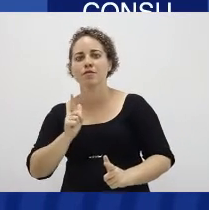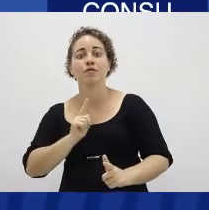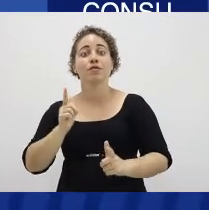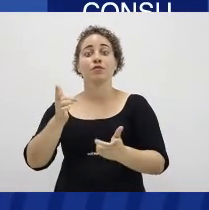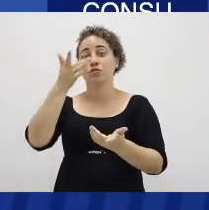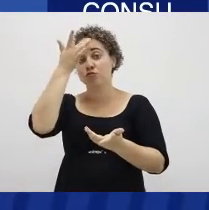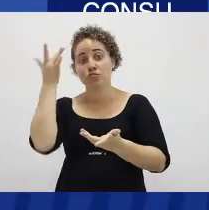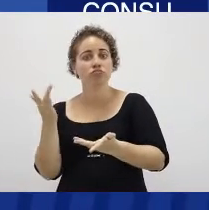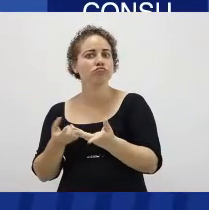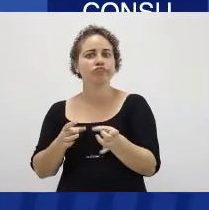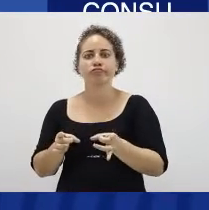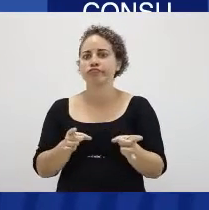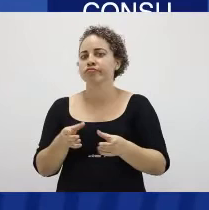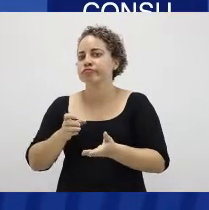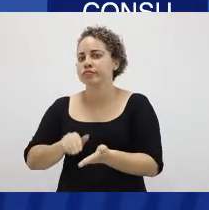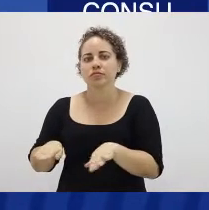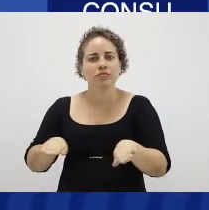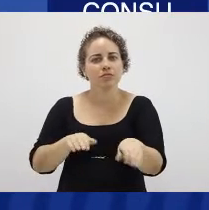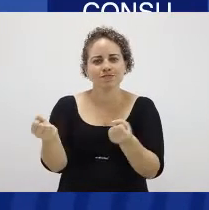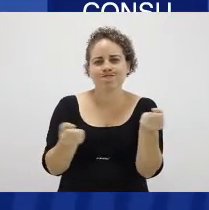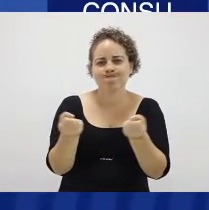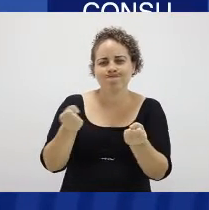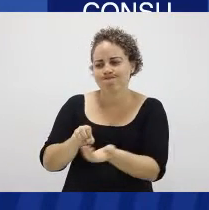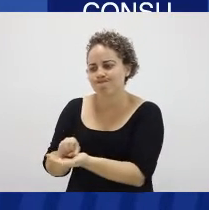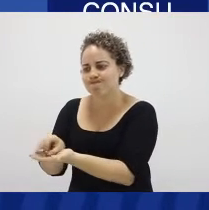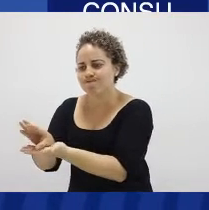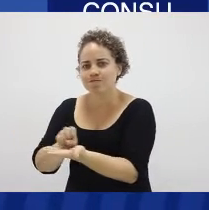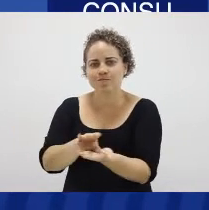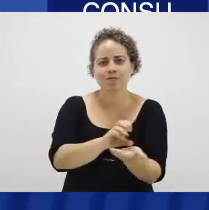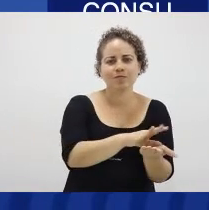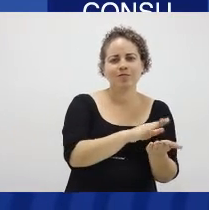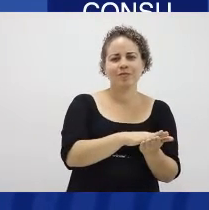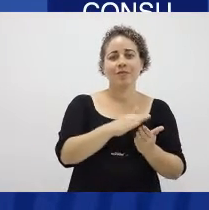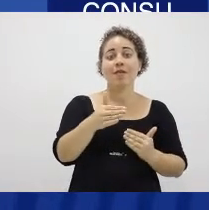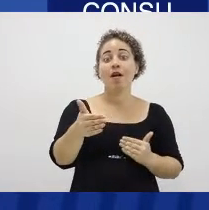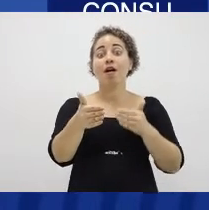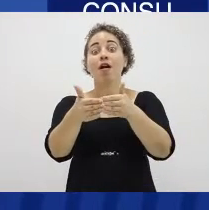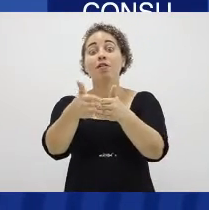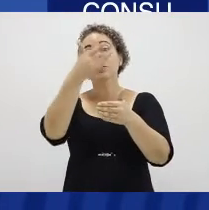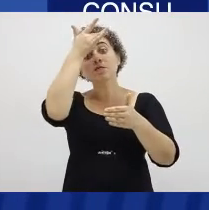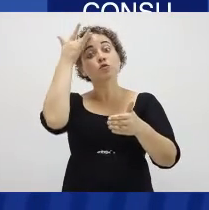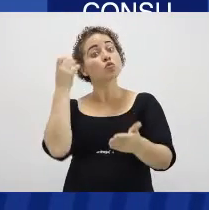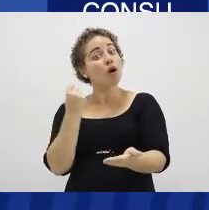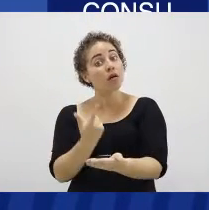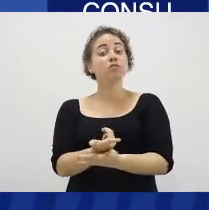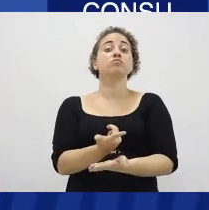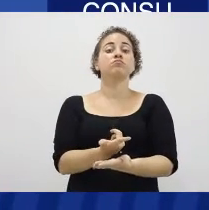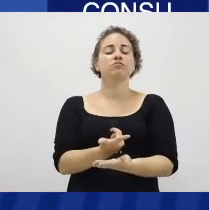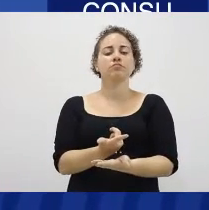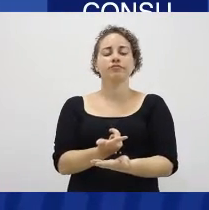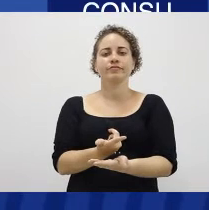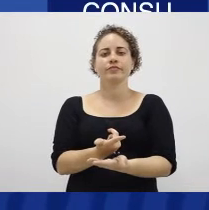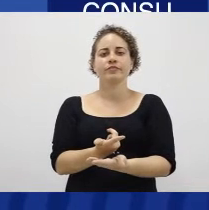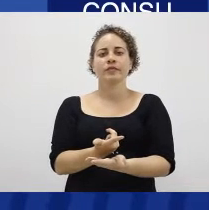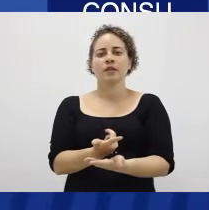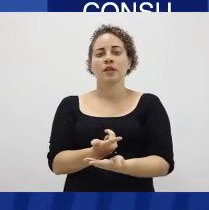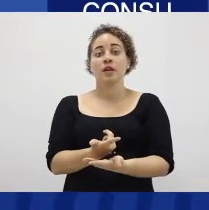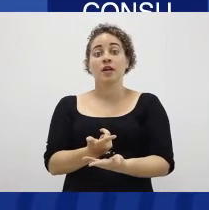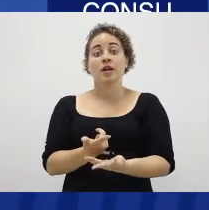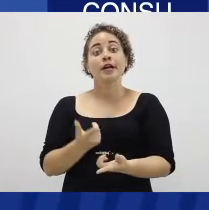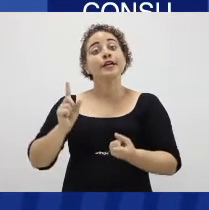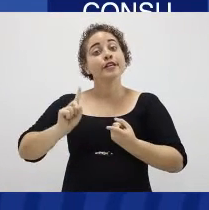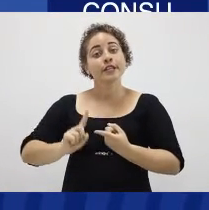entregam o produto acabado, até chegar lá na ponta, junto ao consumidor final. Como também ele